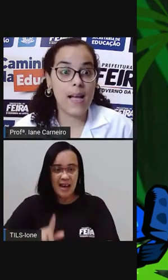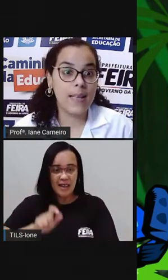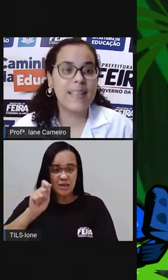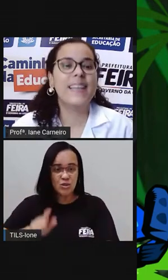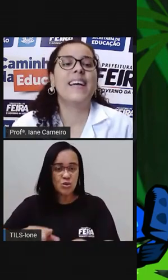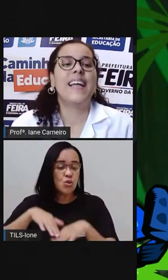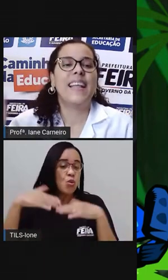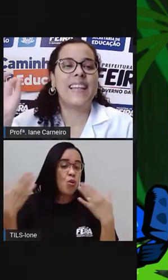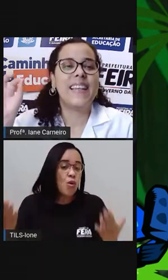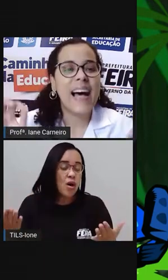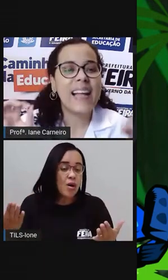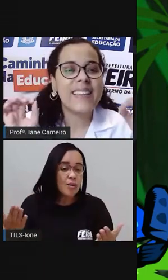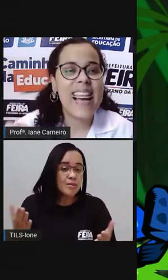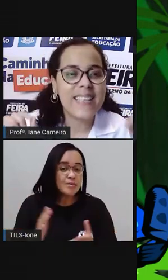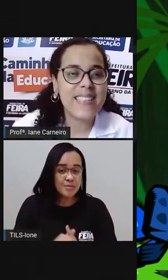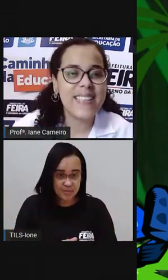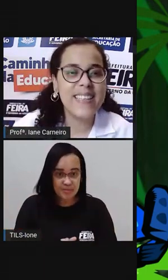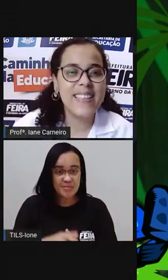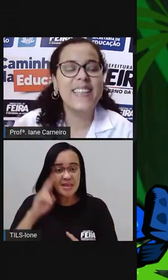a